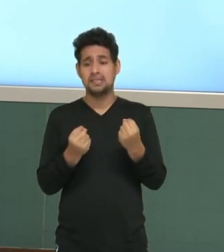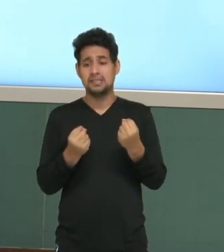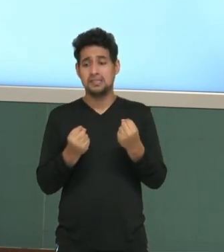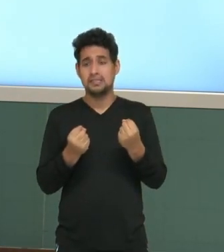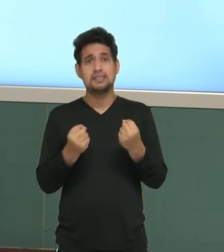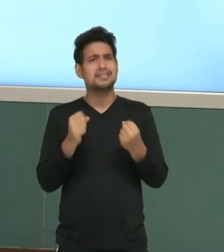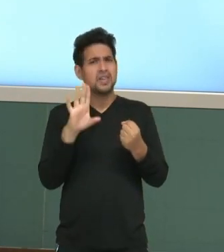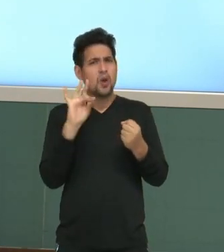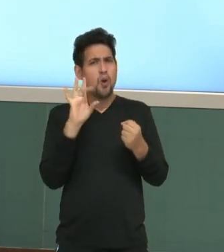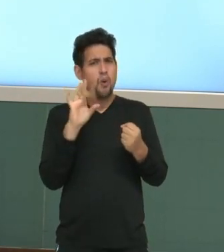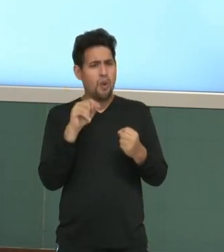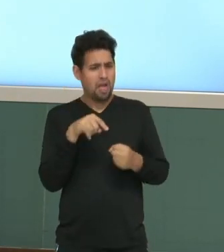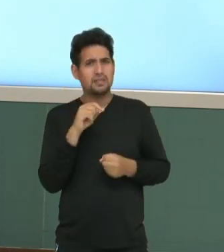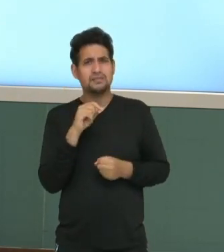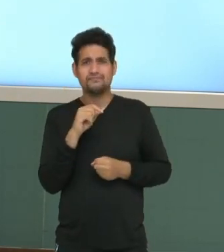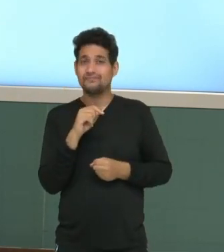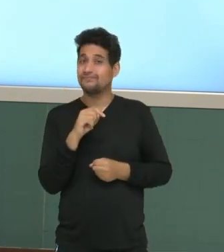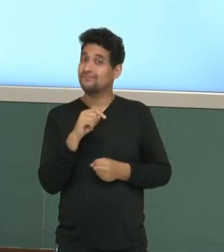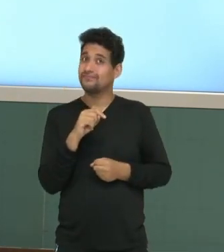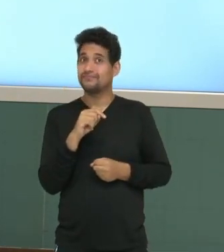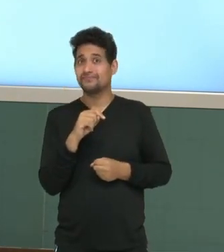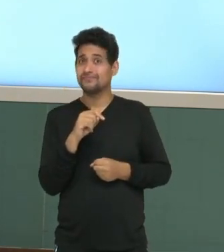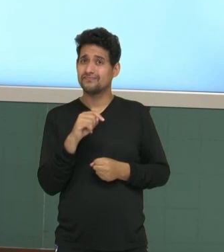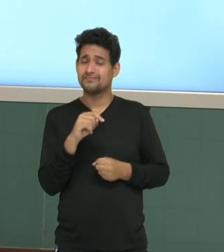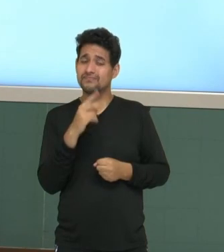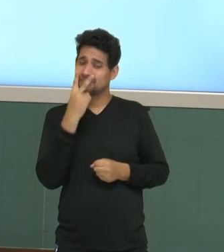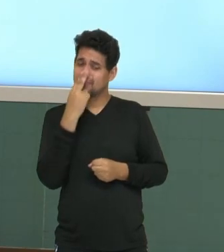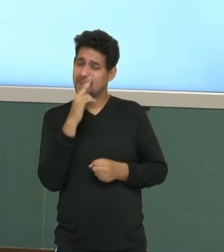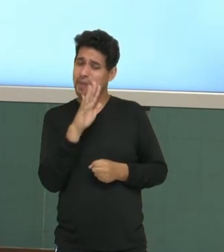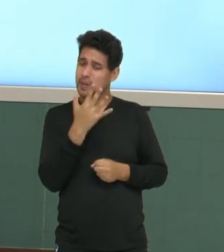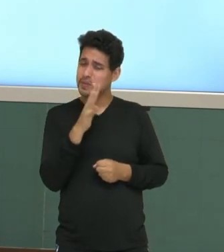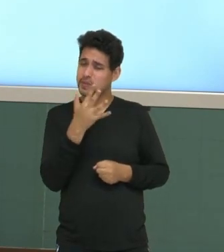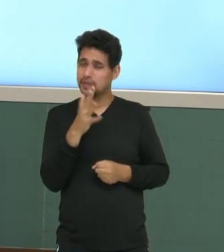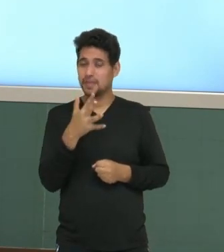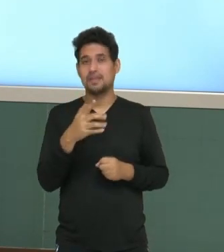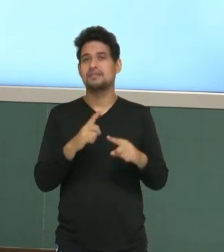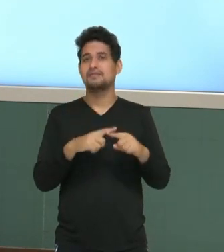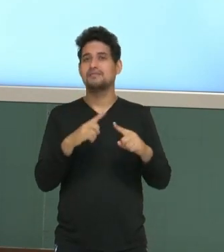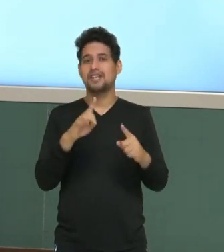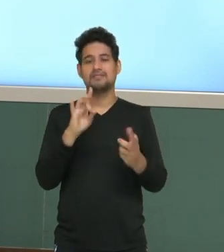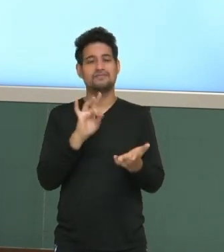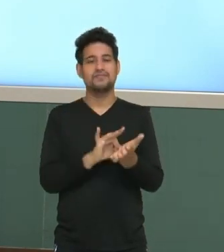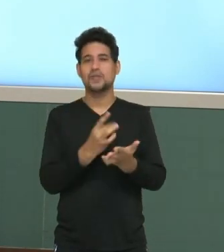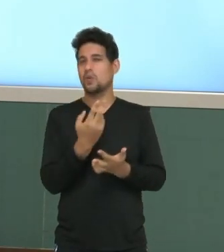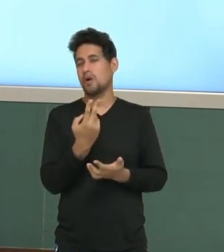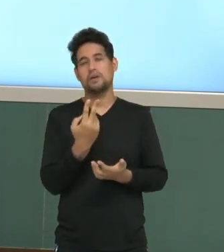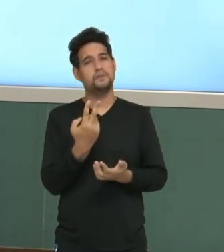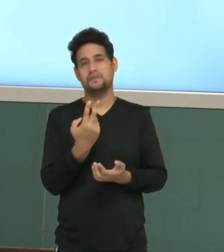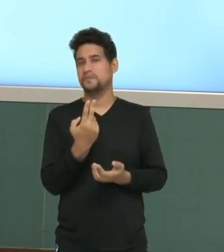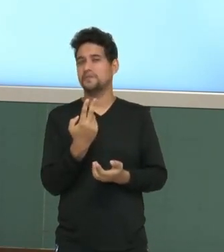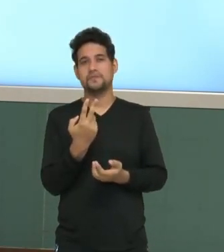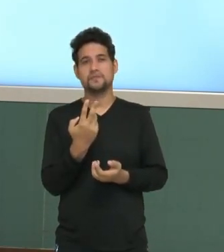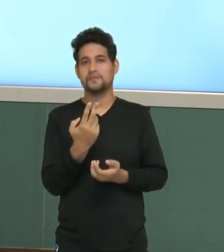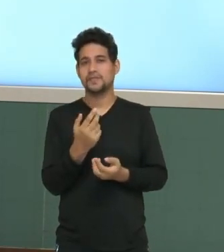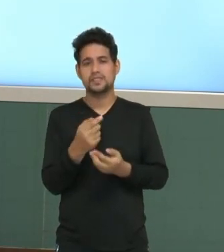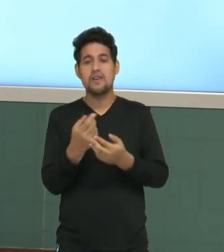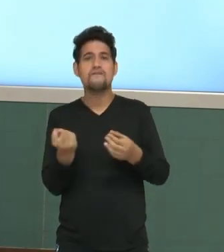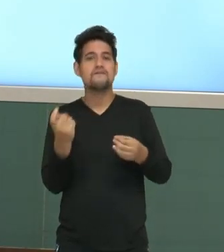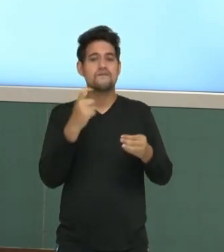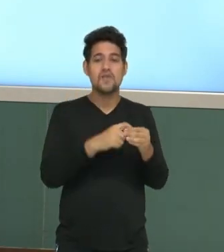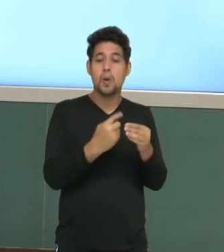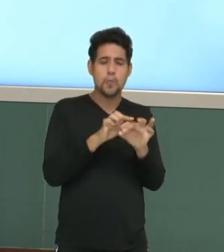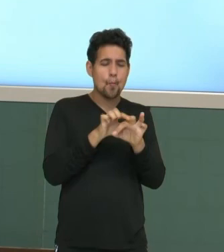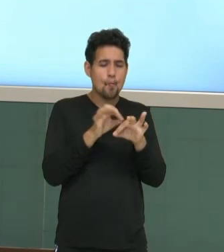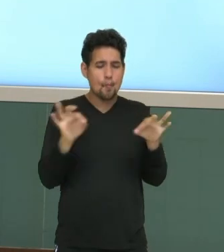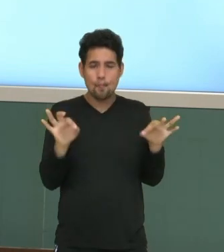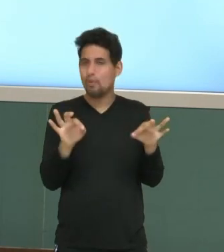você colar, seu colar até lembra o prato original, mas não é a mesma coisa. Não consigo voltar